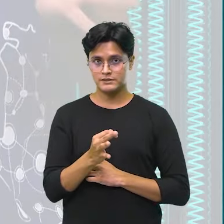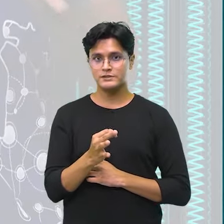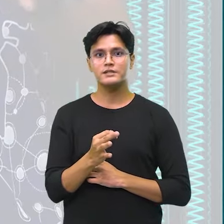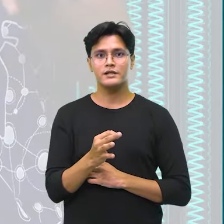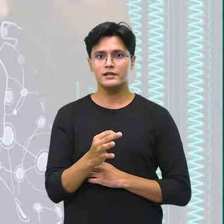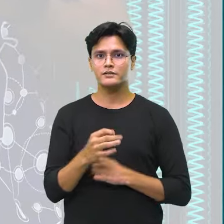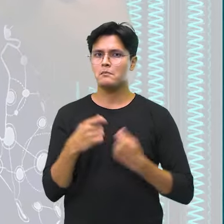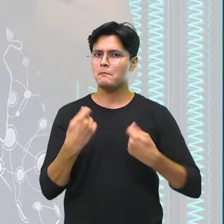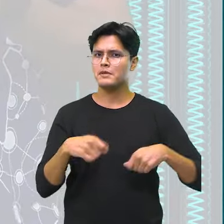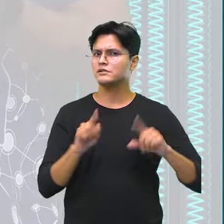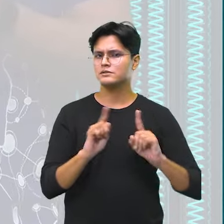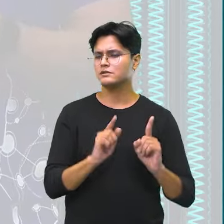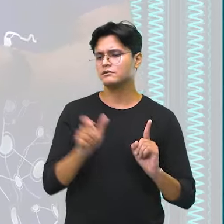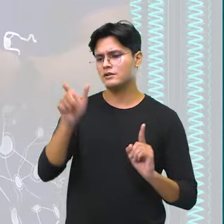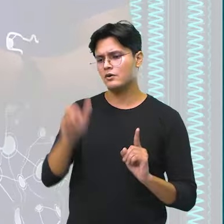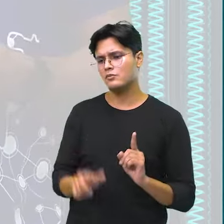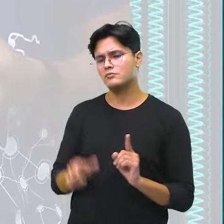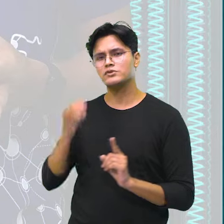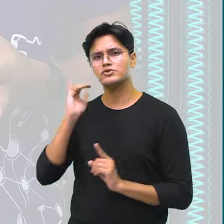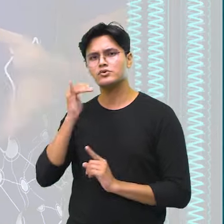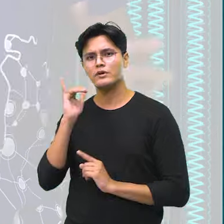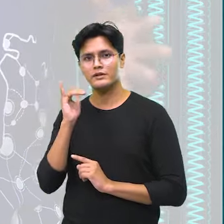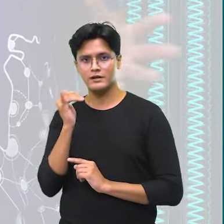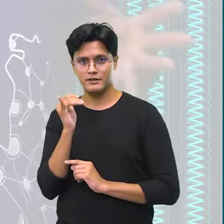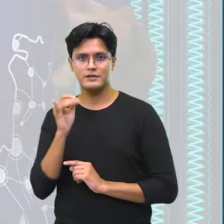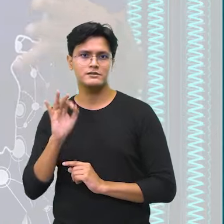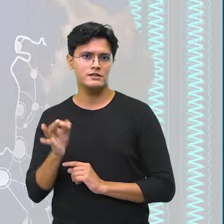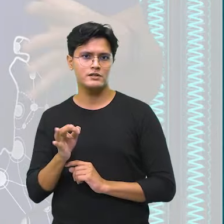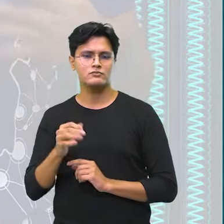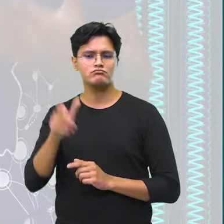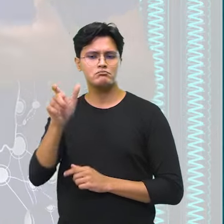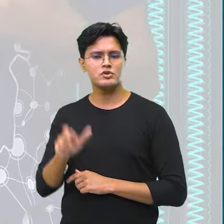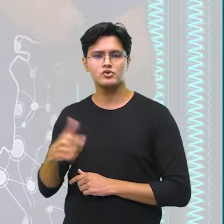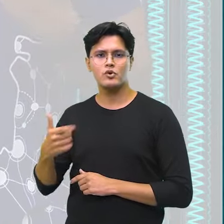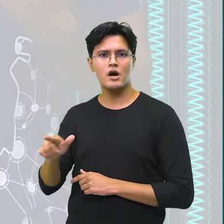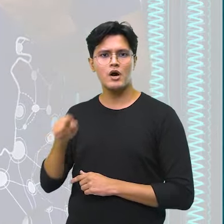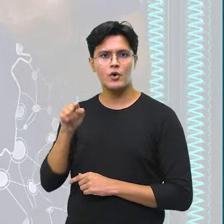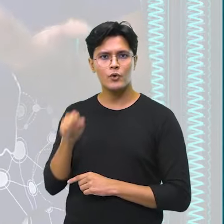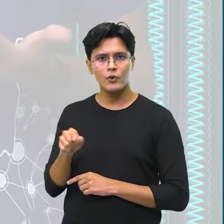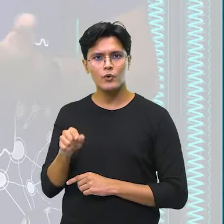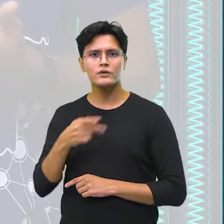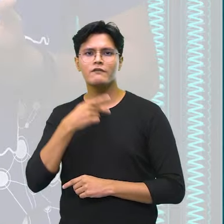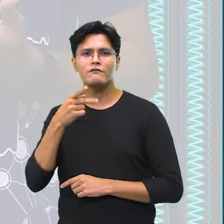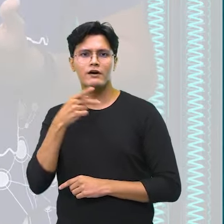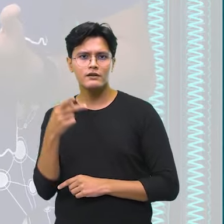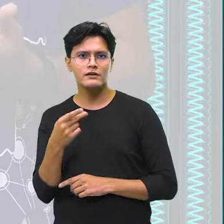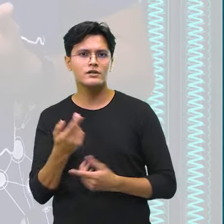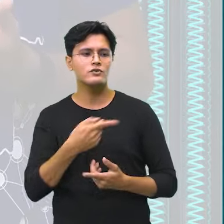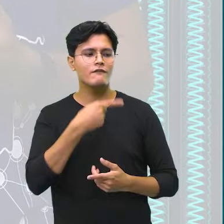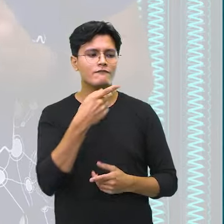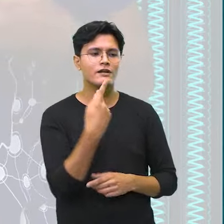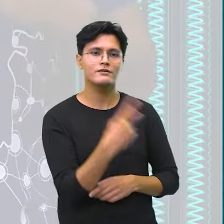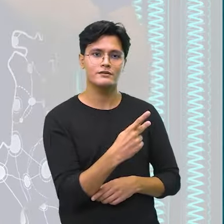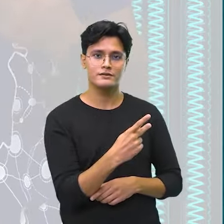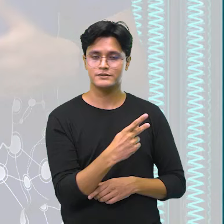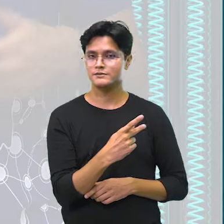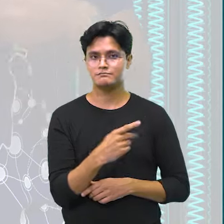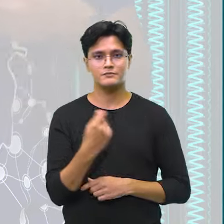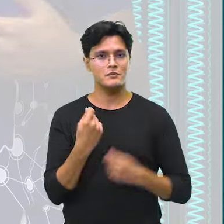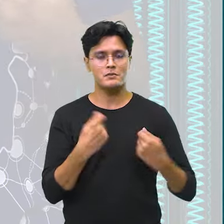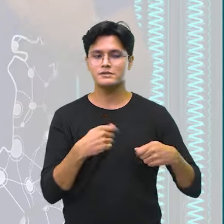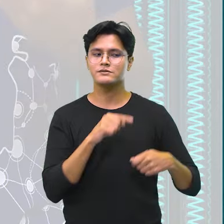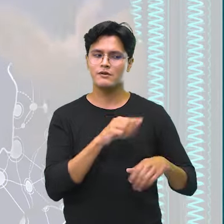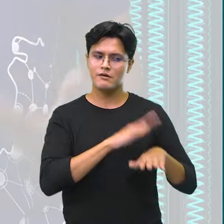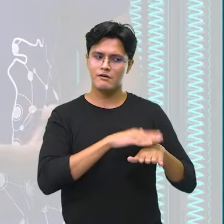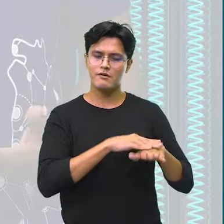precisam de ninguém intermediando essa fala, né? Eles não precisam ali de um narrador para intermediar essa fala. Eles